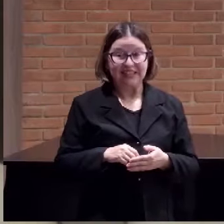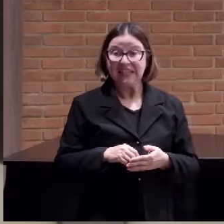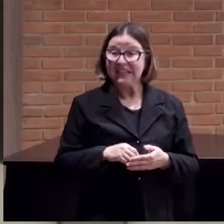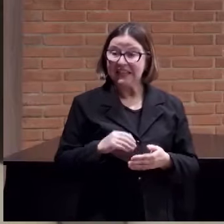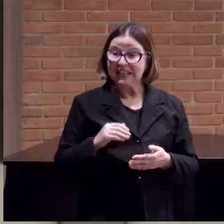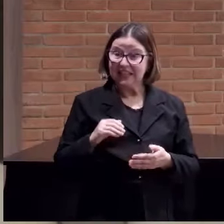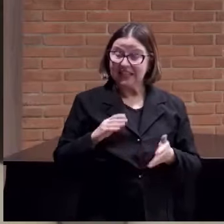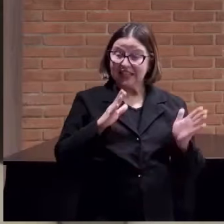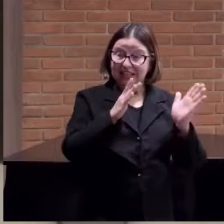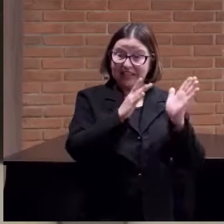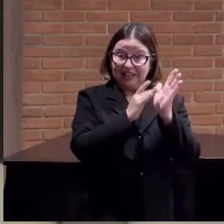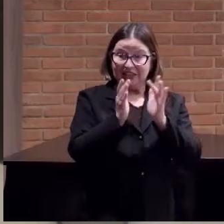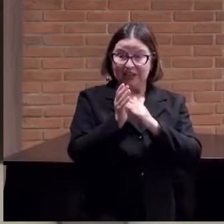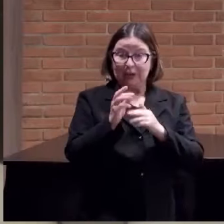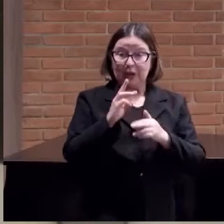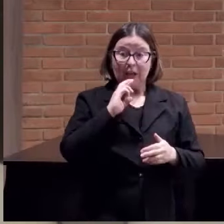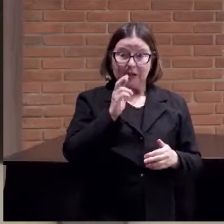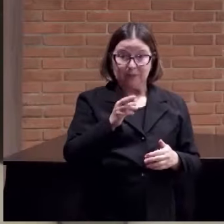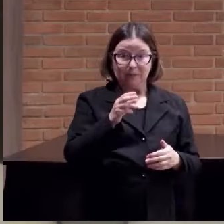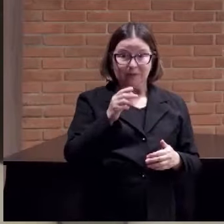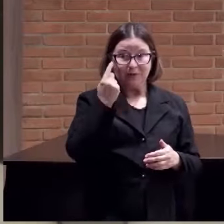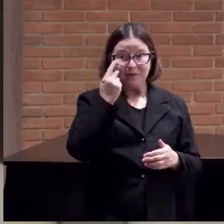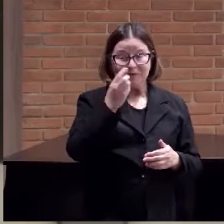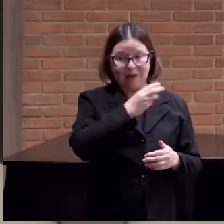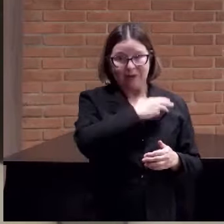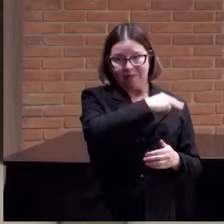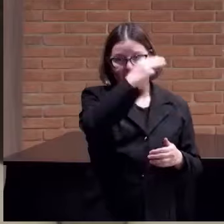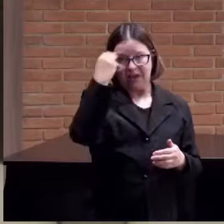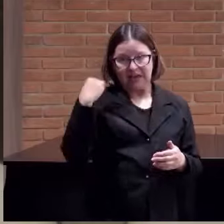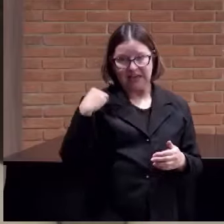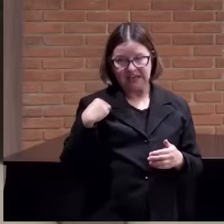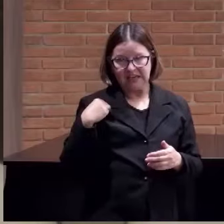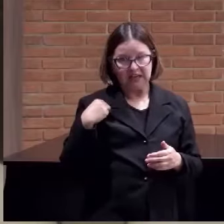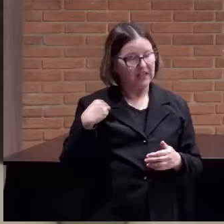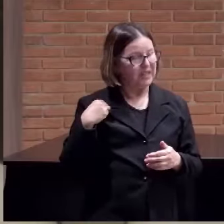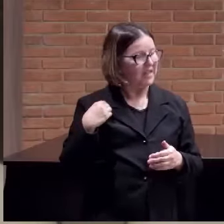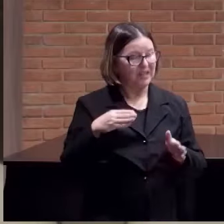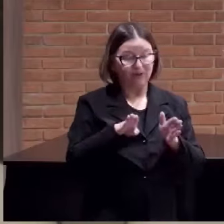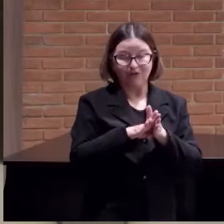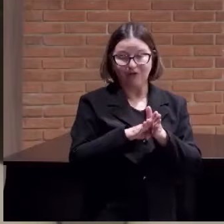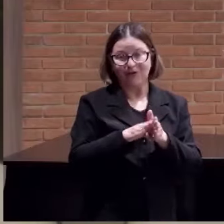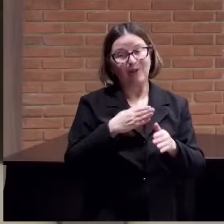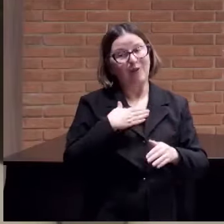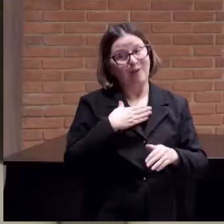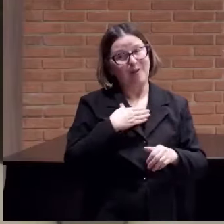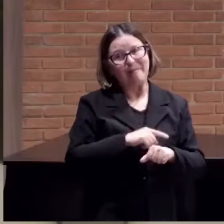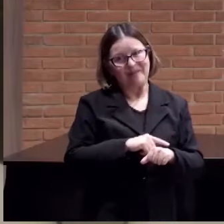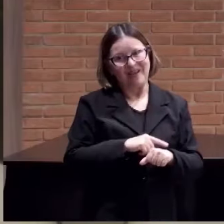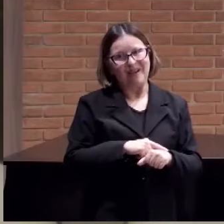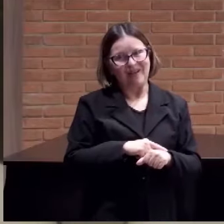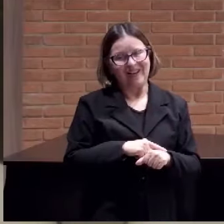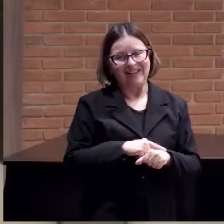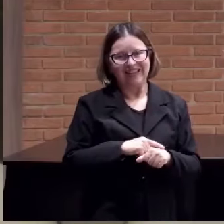Jesus responde para Maria que ainda não tinha chegado a sua hora.